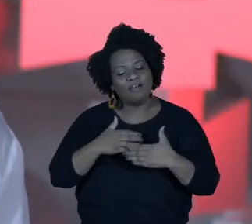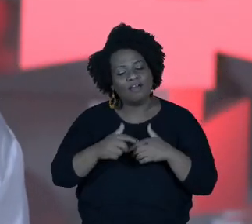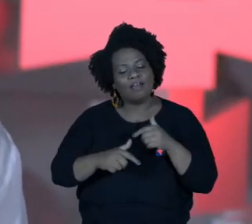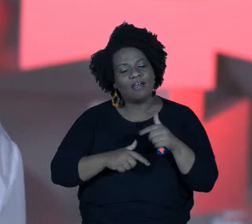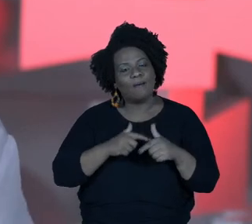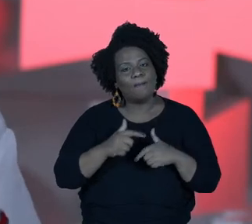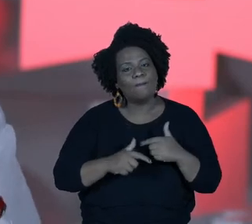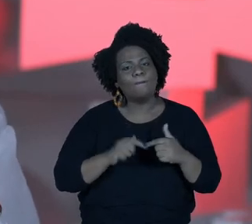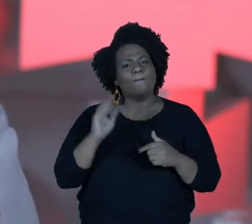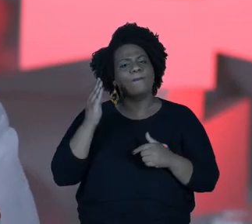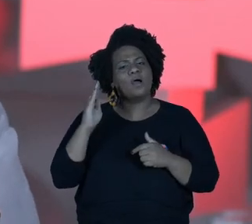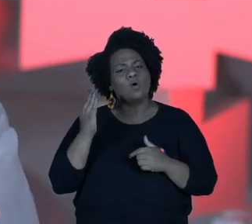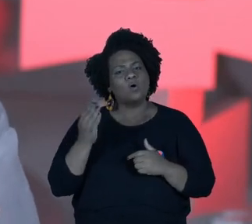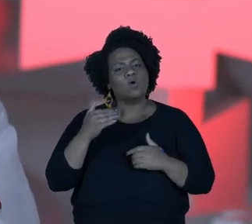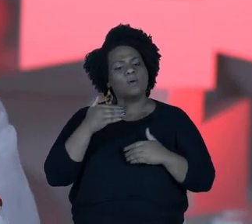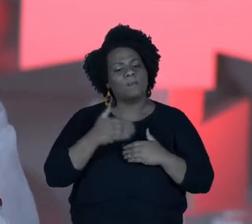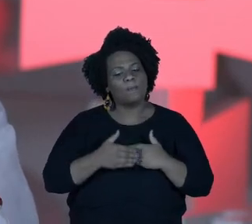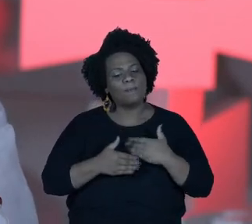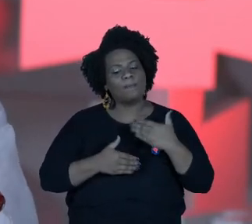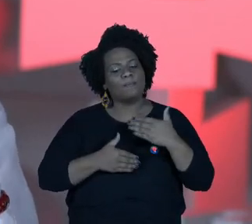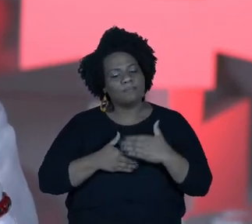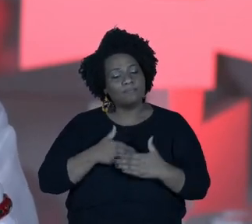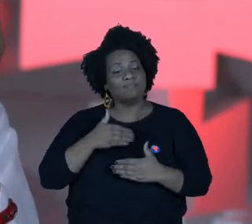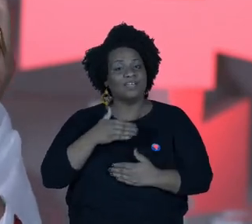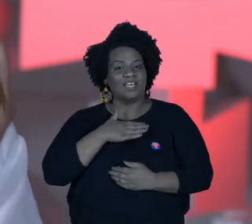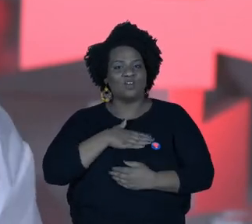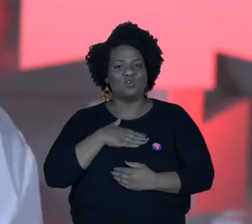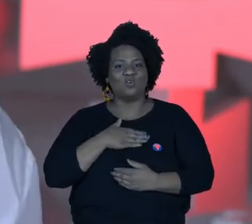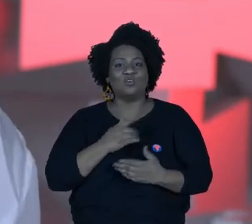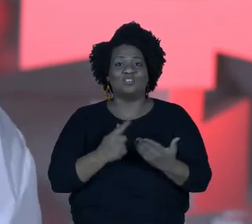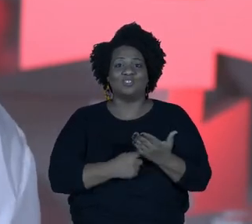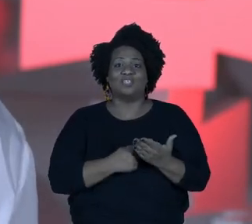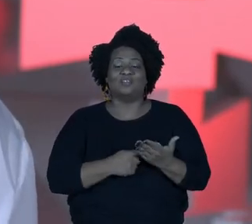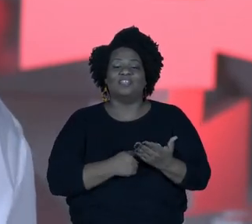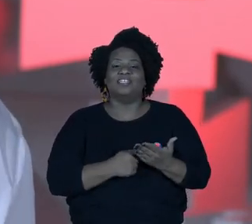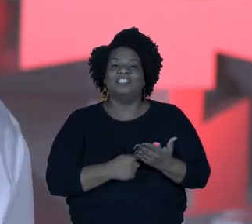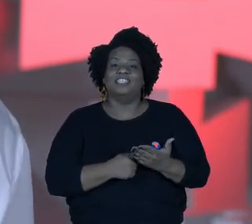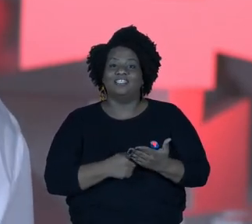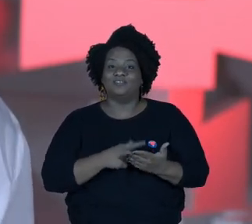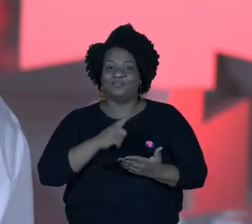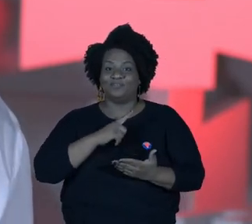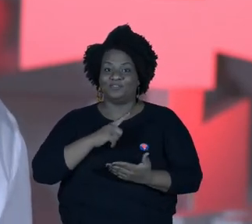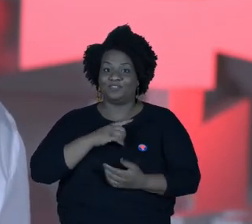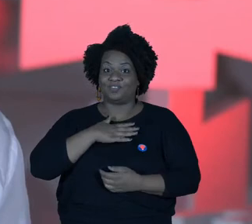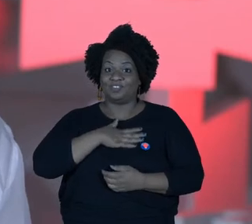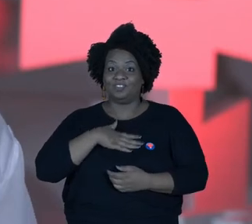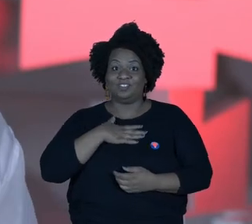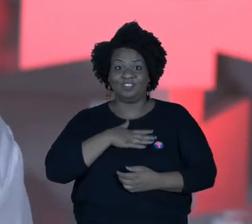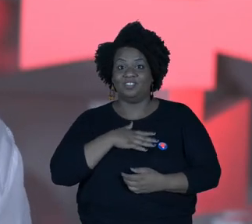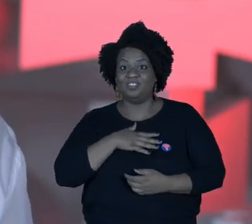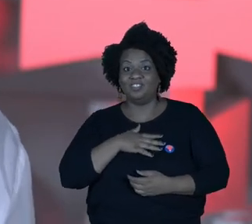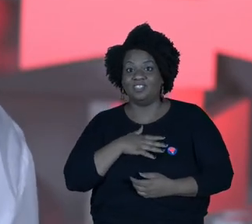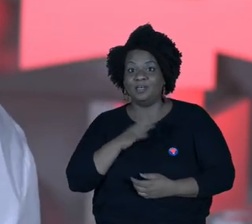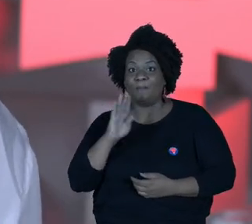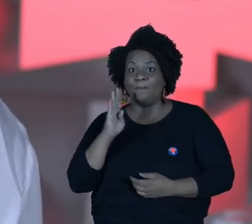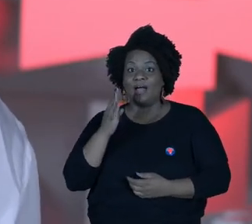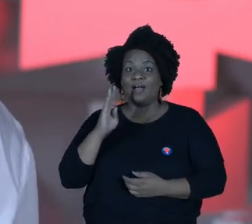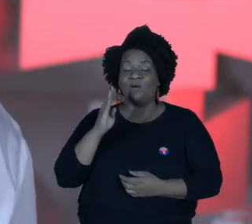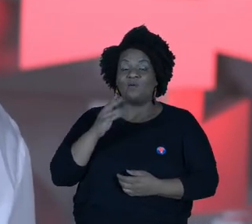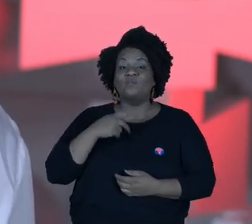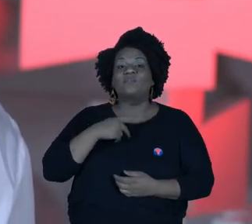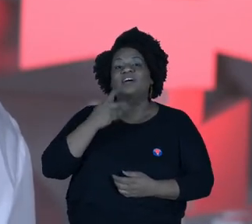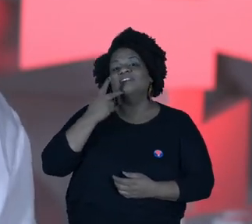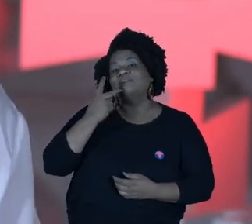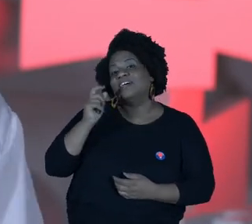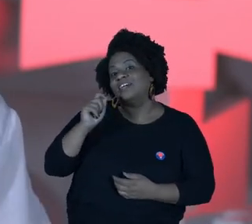dobra sobre dobra, eu gosto muito de um livro de Deleuze, Leibniz, A Dobra e o Barroco, onde ele vai falar